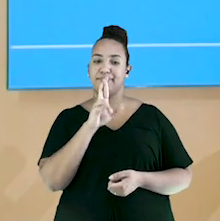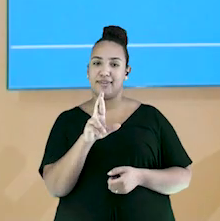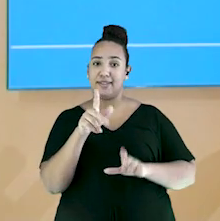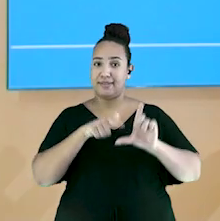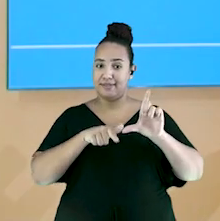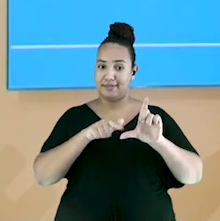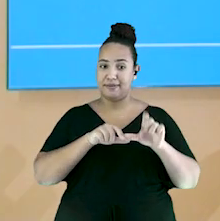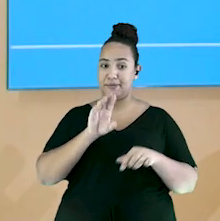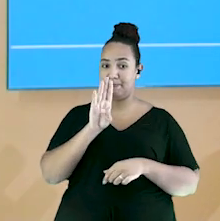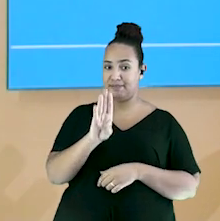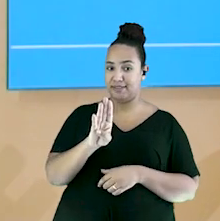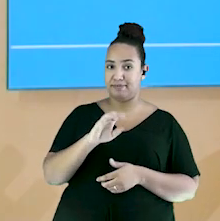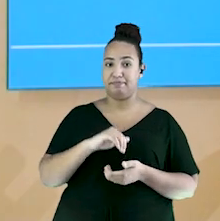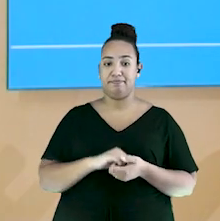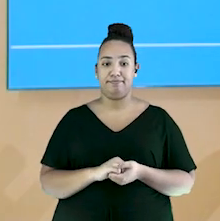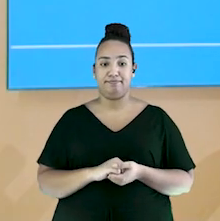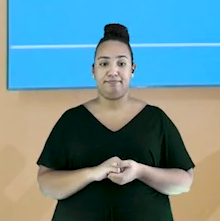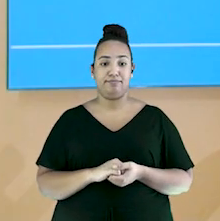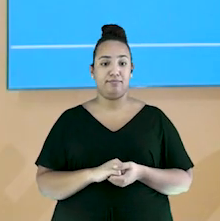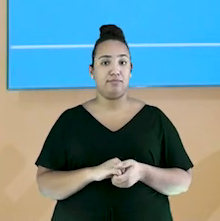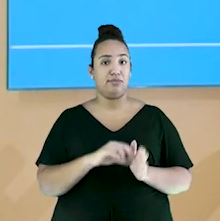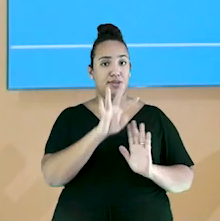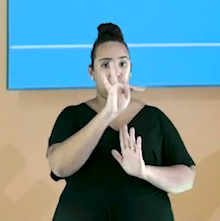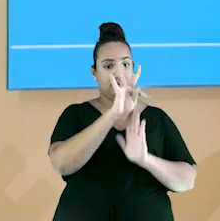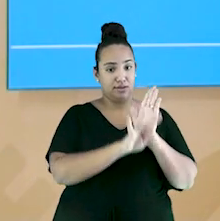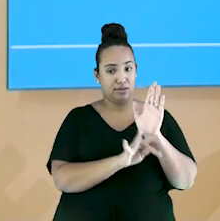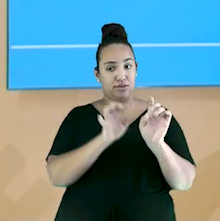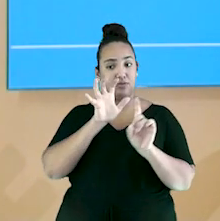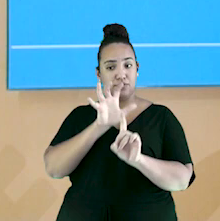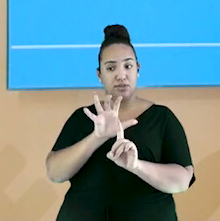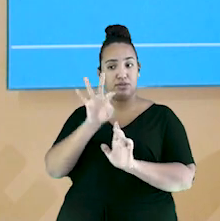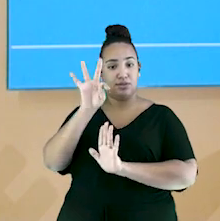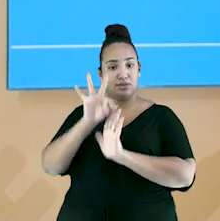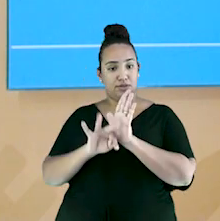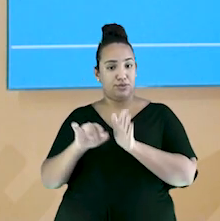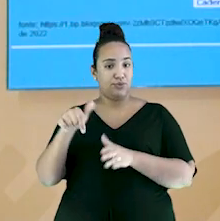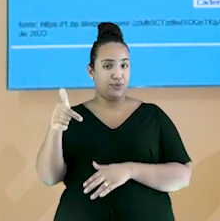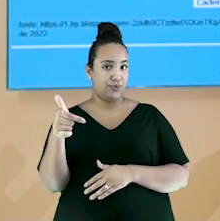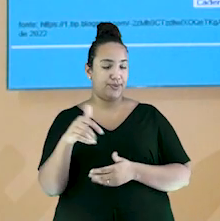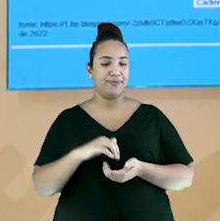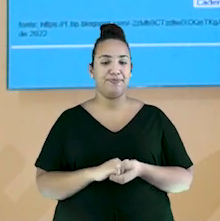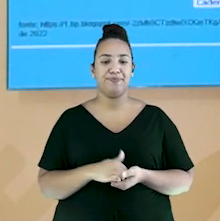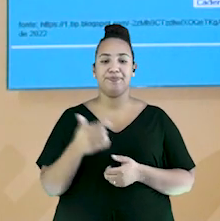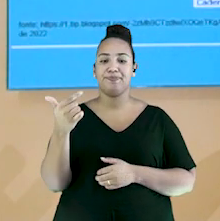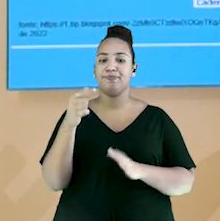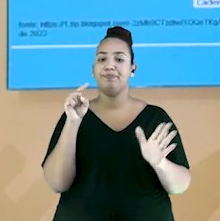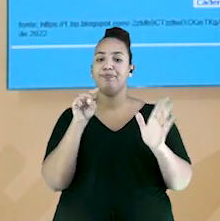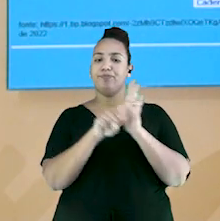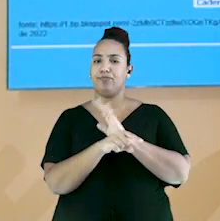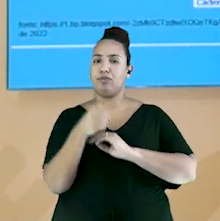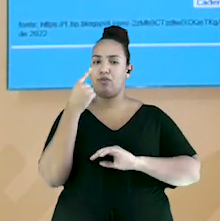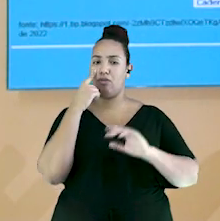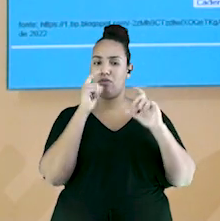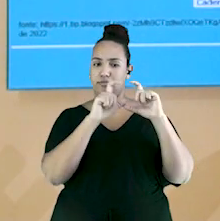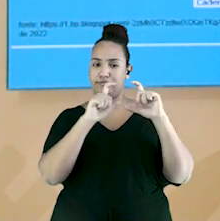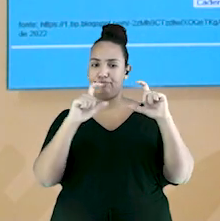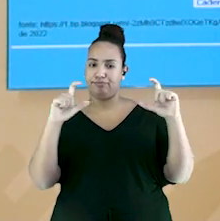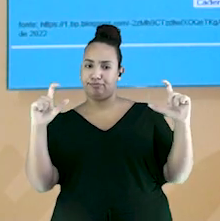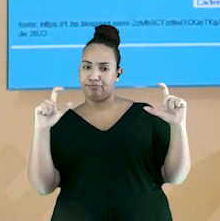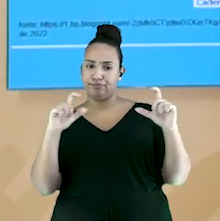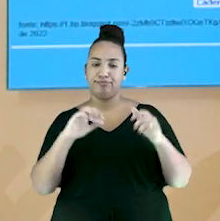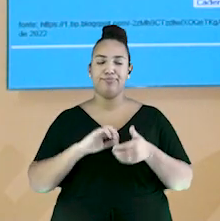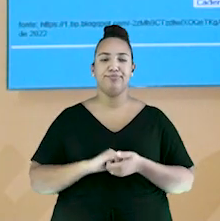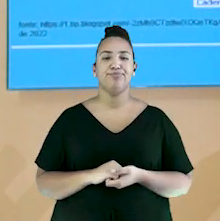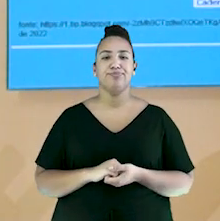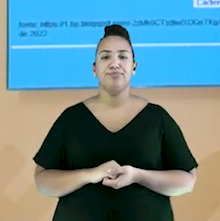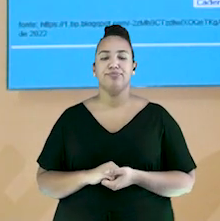Resposta da questão 1. Letra B. É a presença de um texto em outro texto. Questão número 2. Vamos ler essa tira